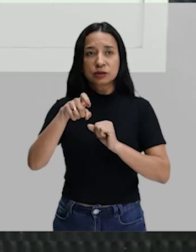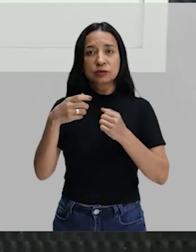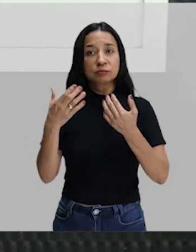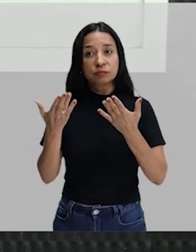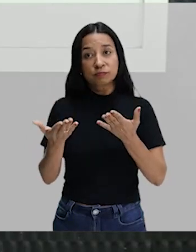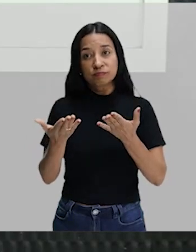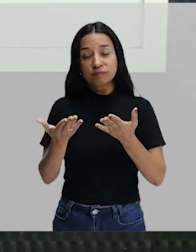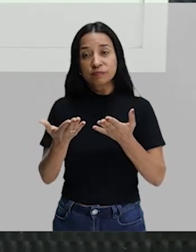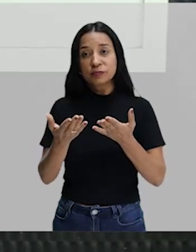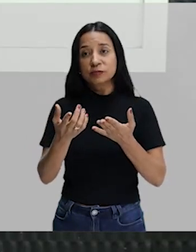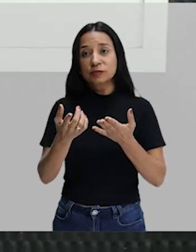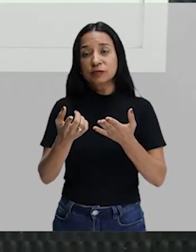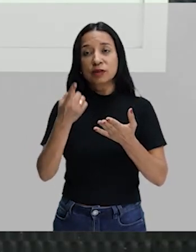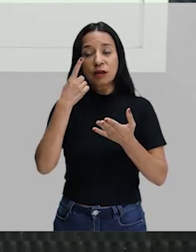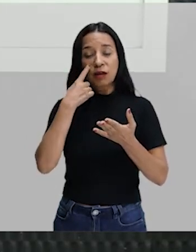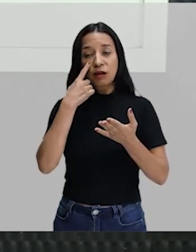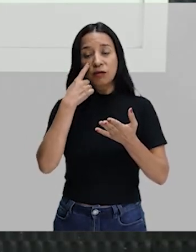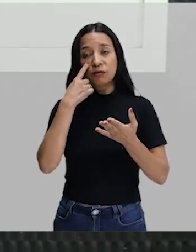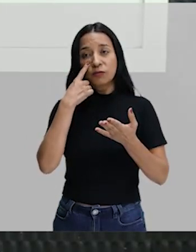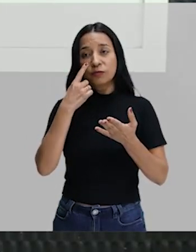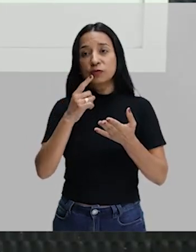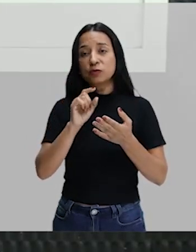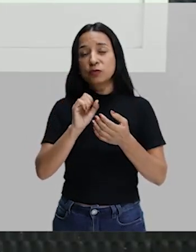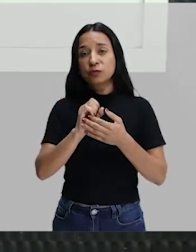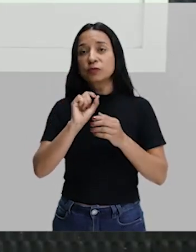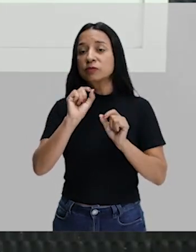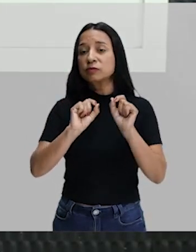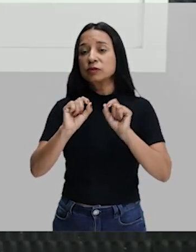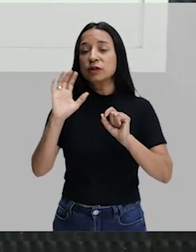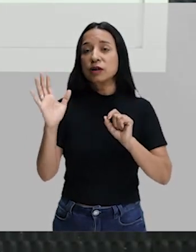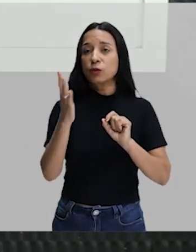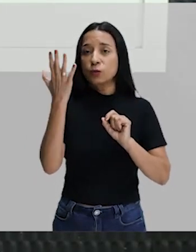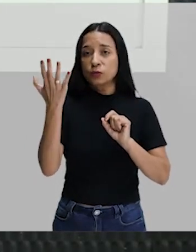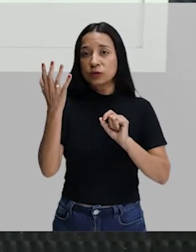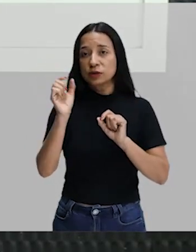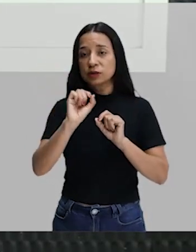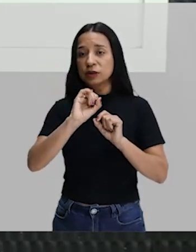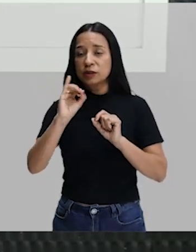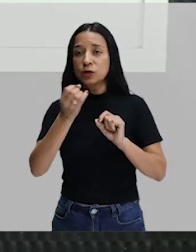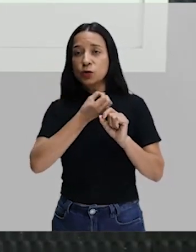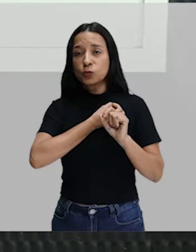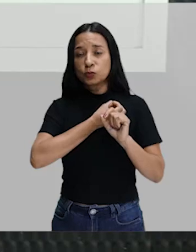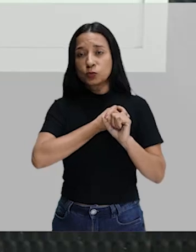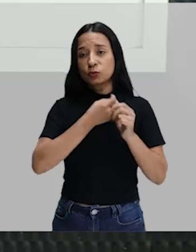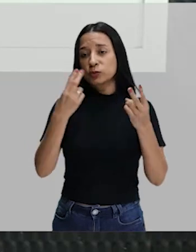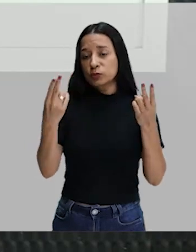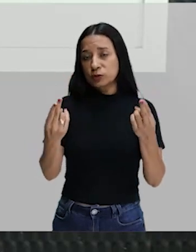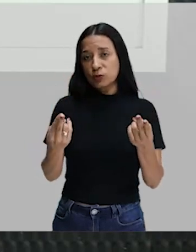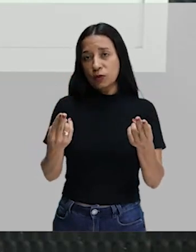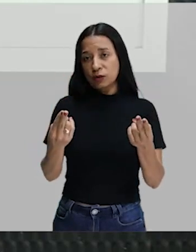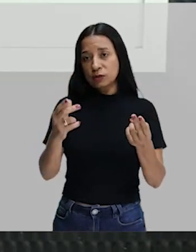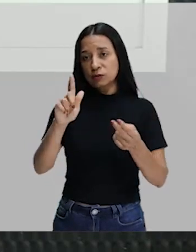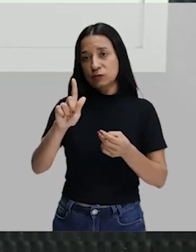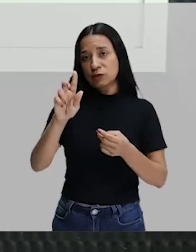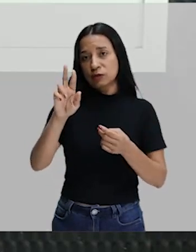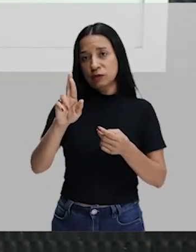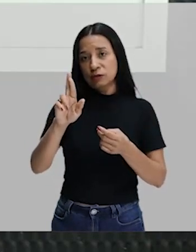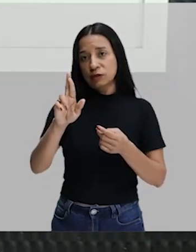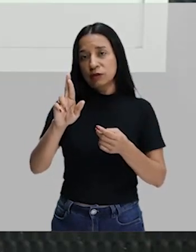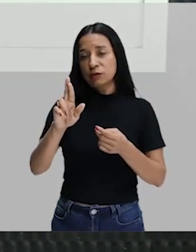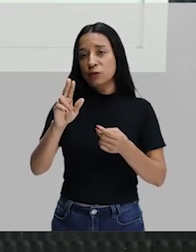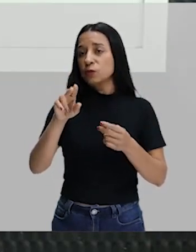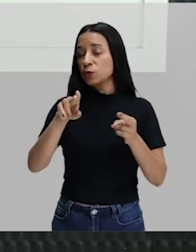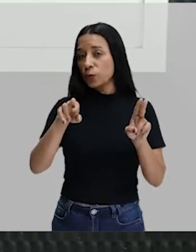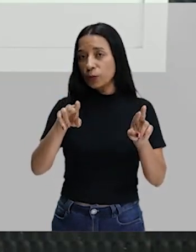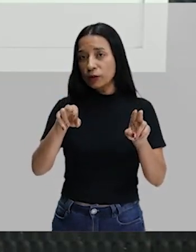viu na observação que isso vai acontecer se os coeficientes de mesmo grau for igual. Olha, veja que